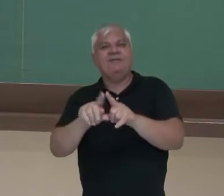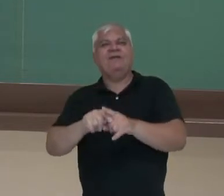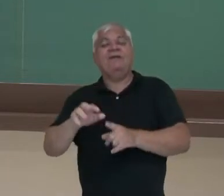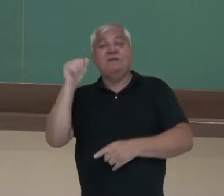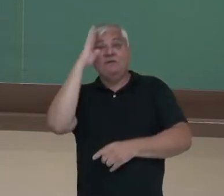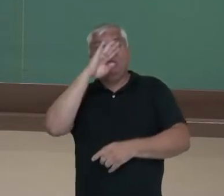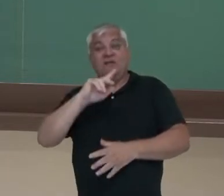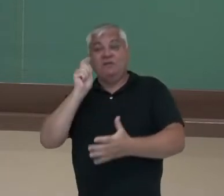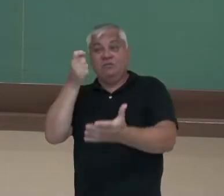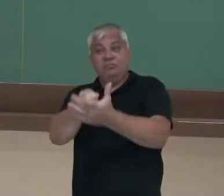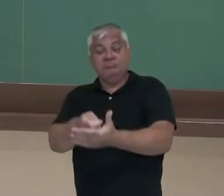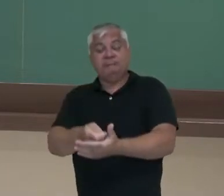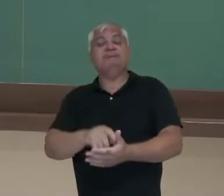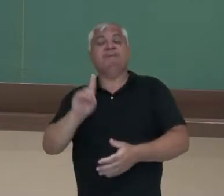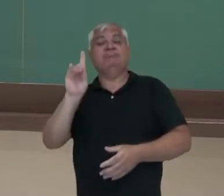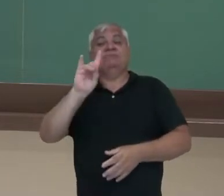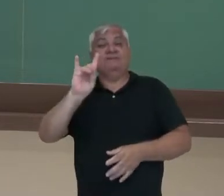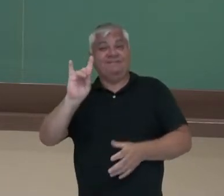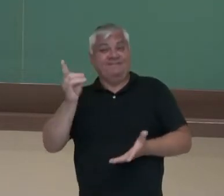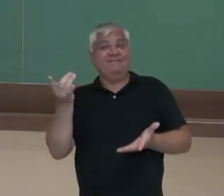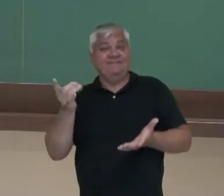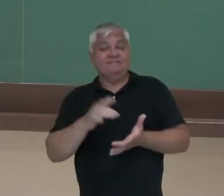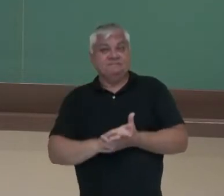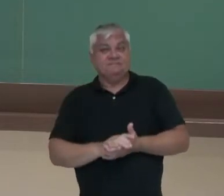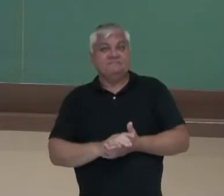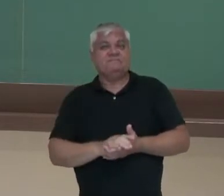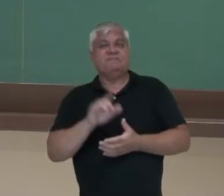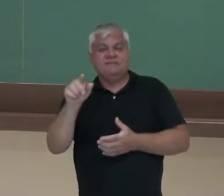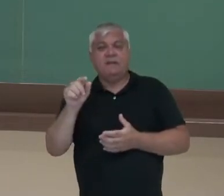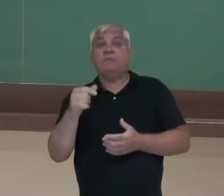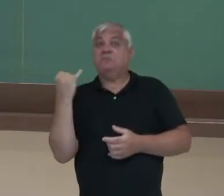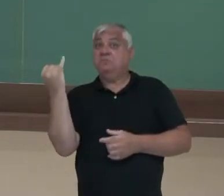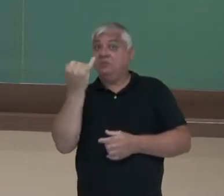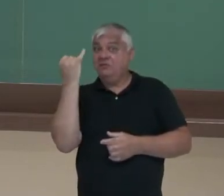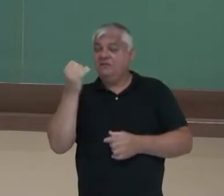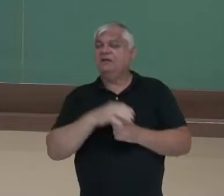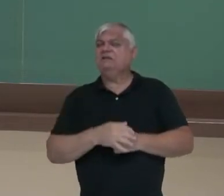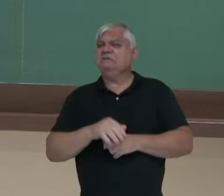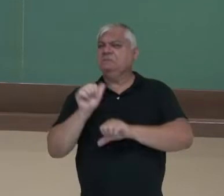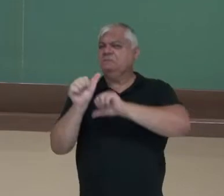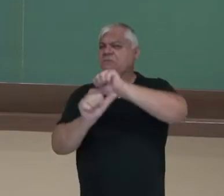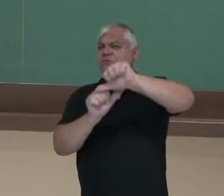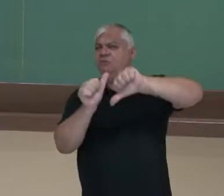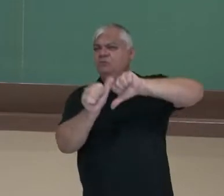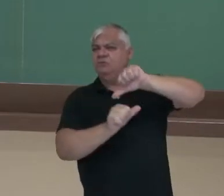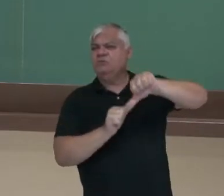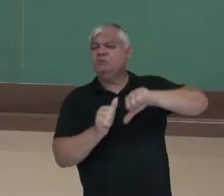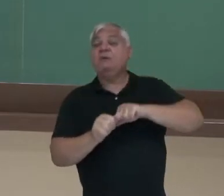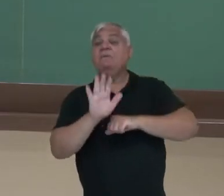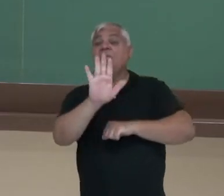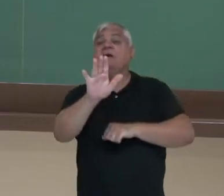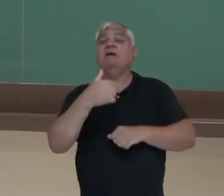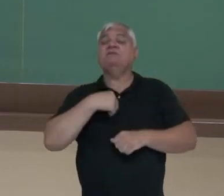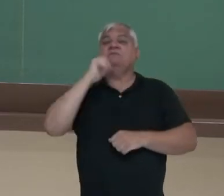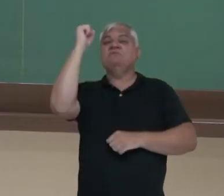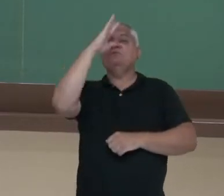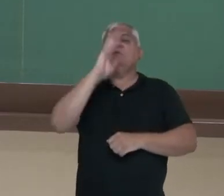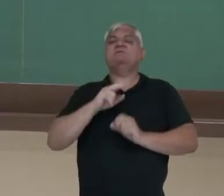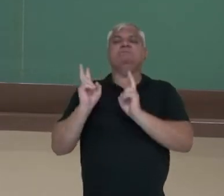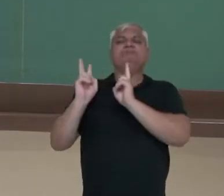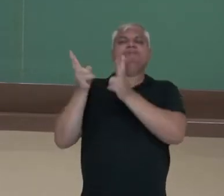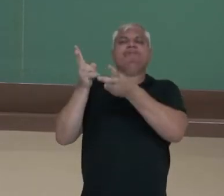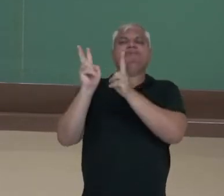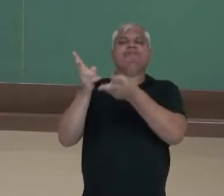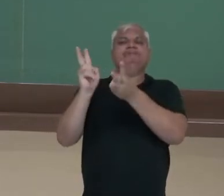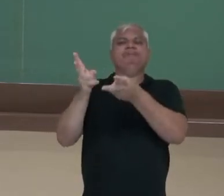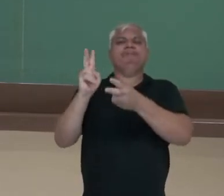da Bolívia. Olha que interessante. Então, assim, nos últimos pontos ali que houve ali umas mudanças, tirando isso, o Brasil se manteve ali